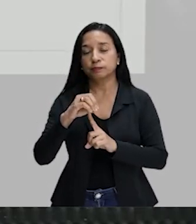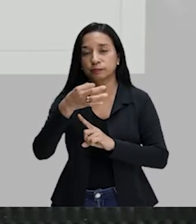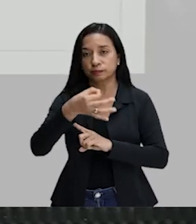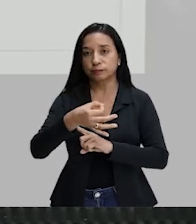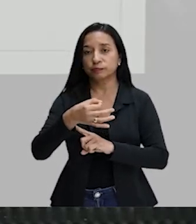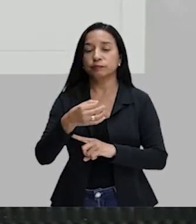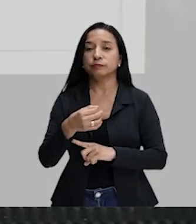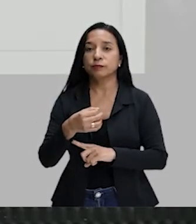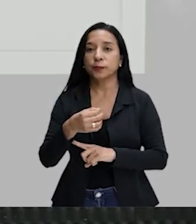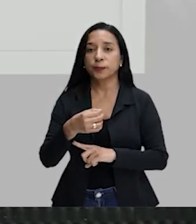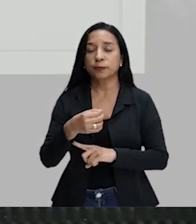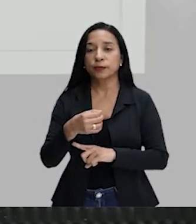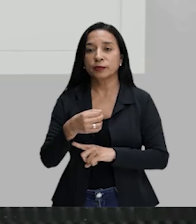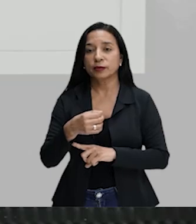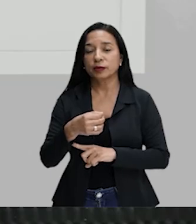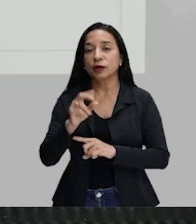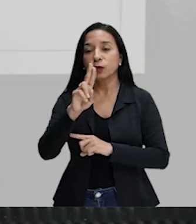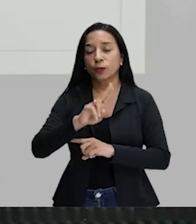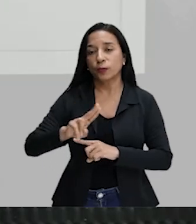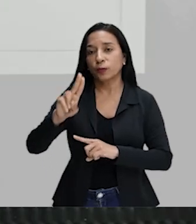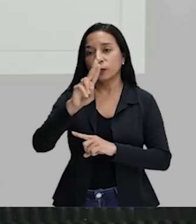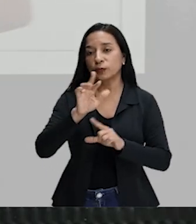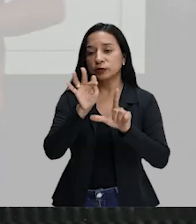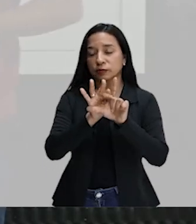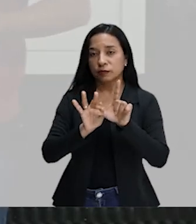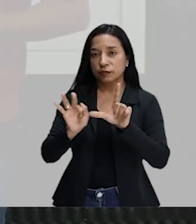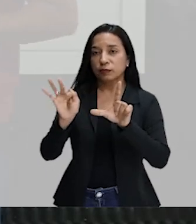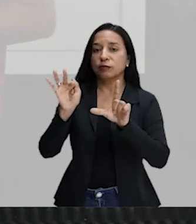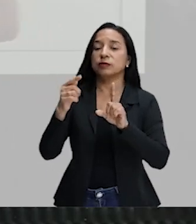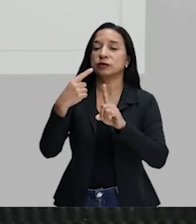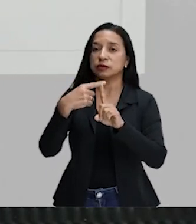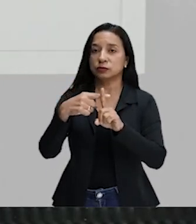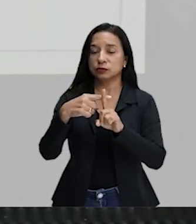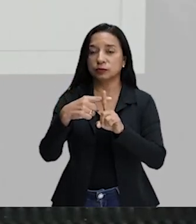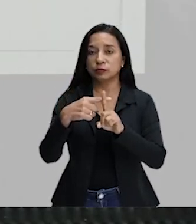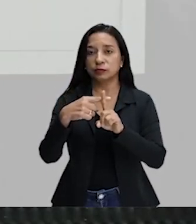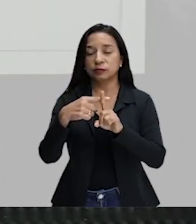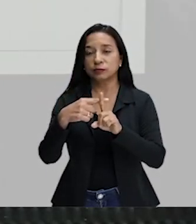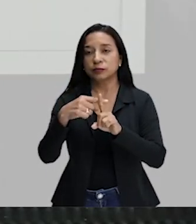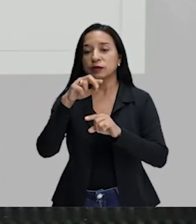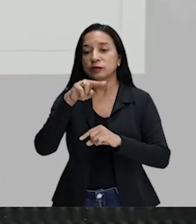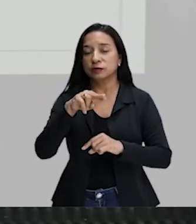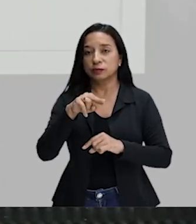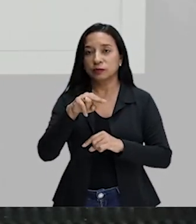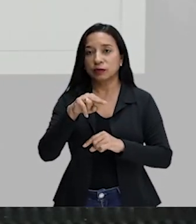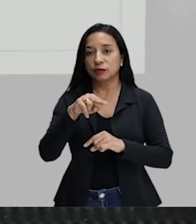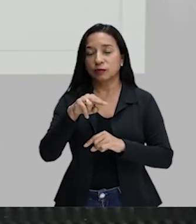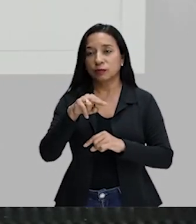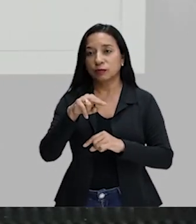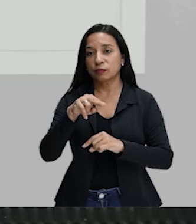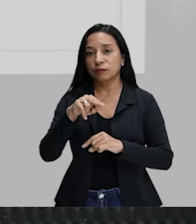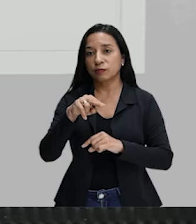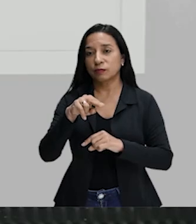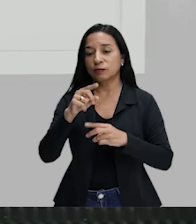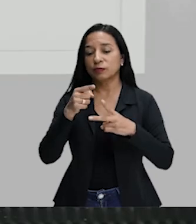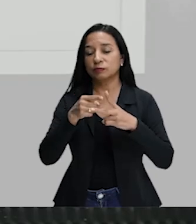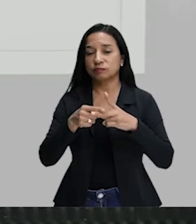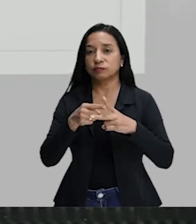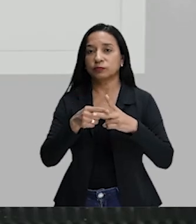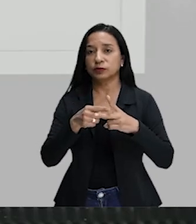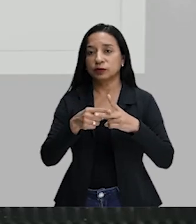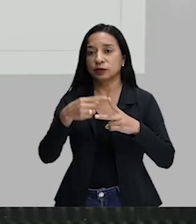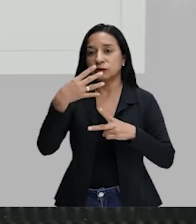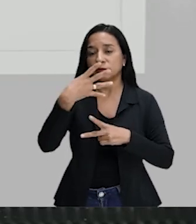Certo? E aí você aplica a fórmula da soma. Tá? Então isso aqui vai ser igual ao seno